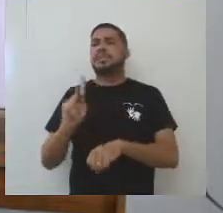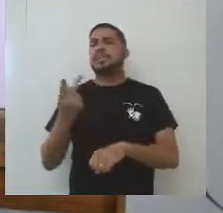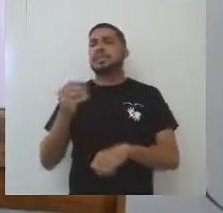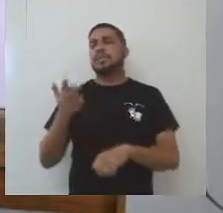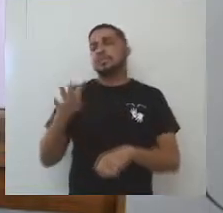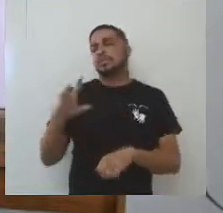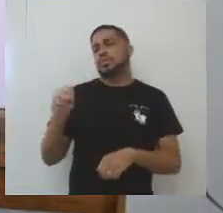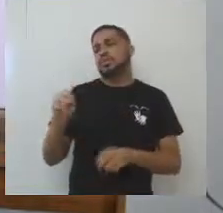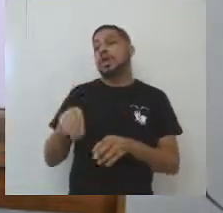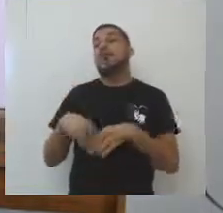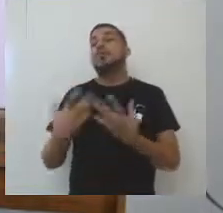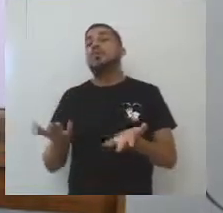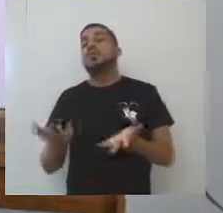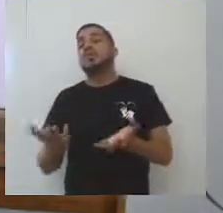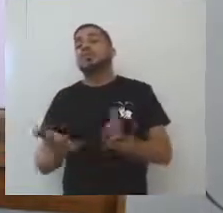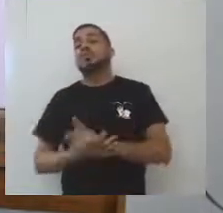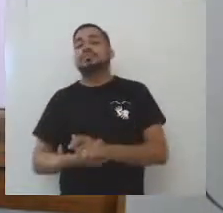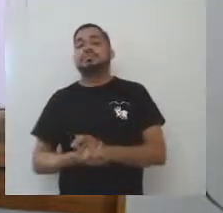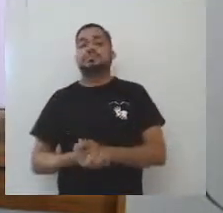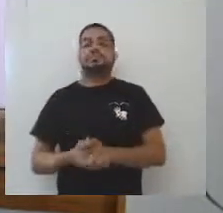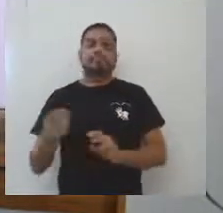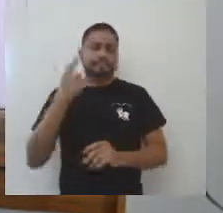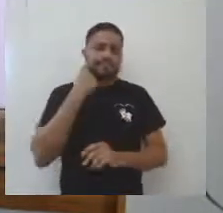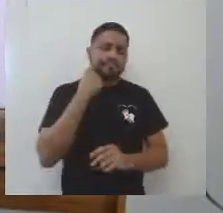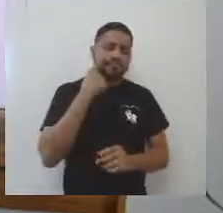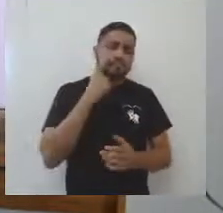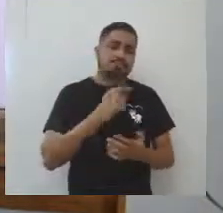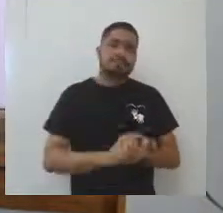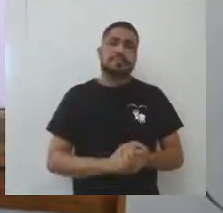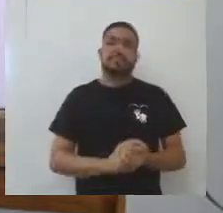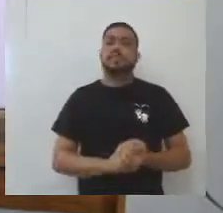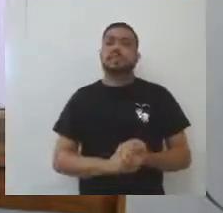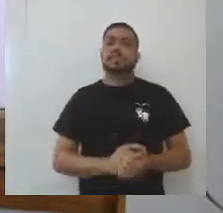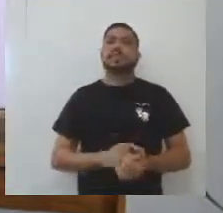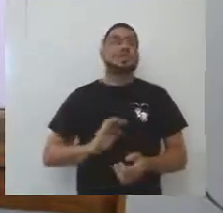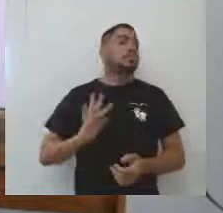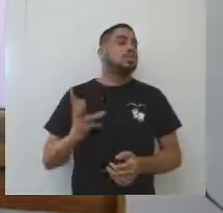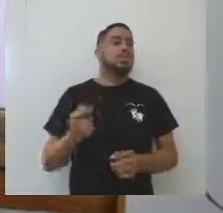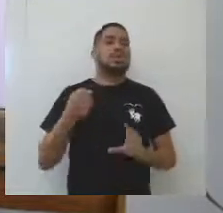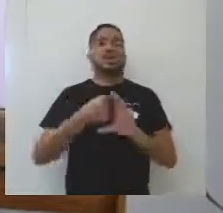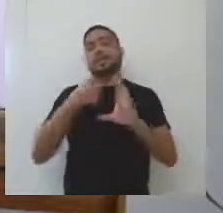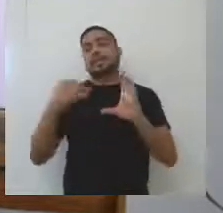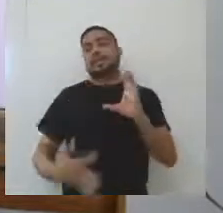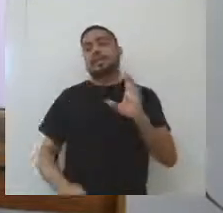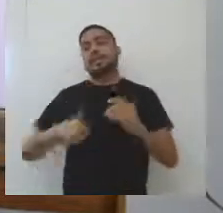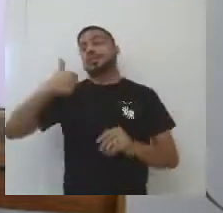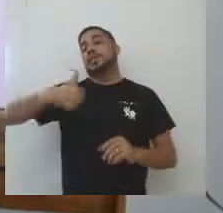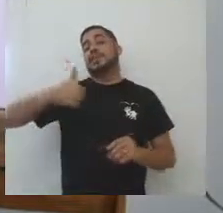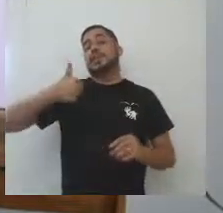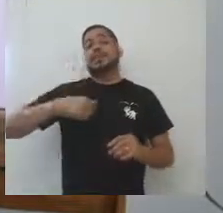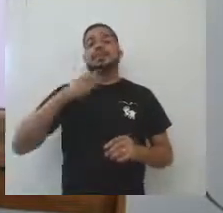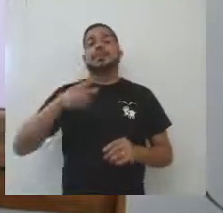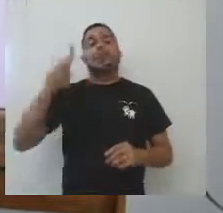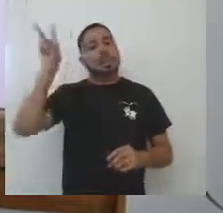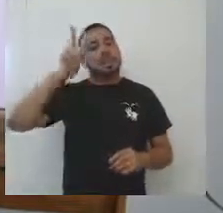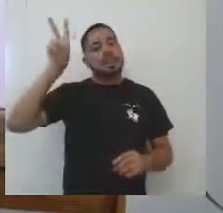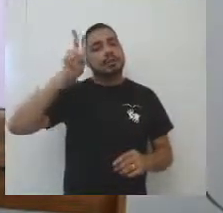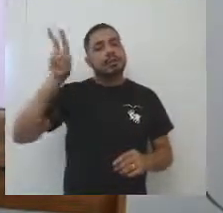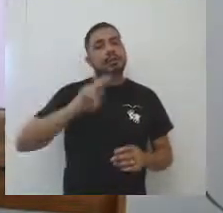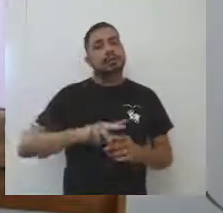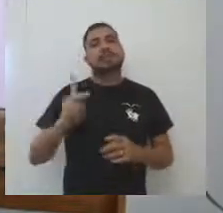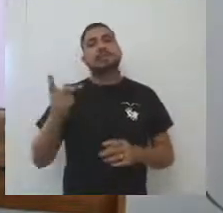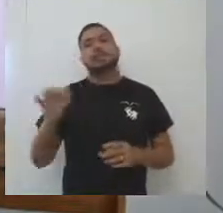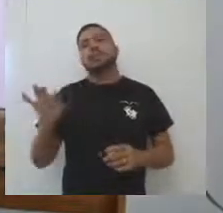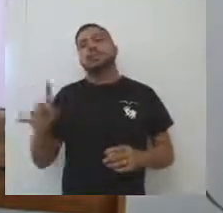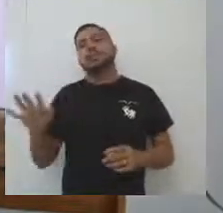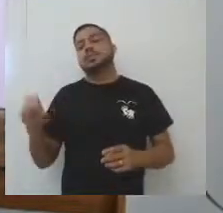será o quê? Muito boa. Natinha, é o seguinte, vê. Toda característica híbrida, a primeira coisa, Natinha, tu tem que lembrar é que híbrido